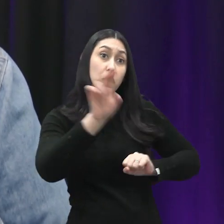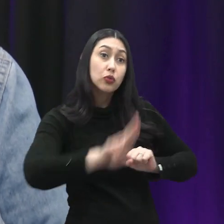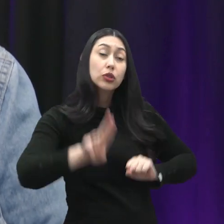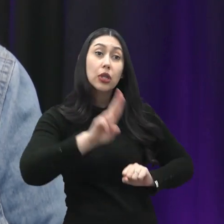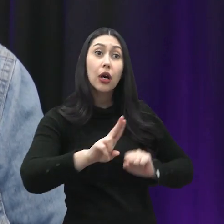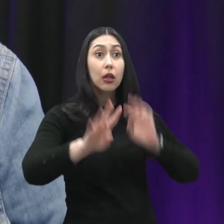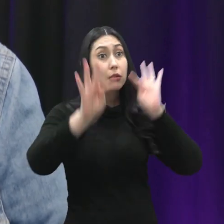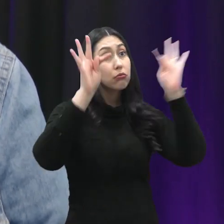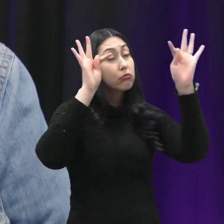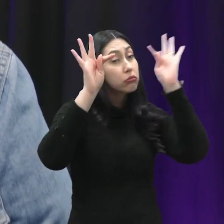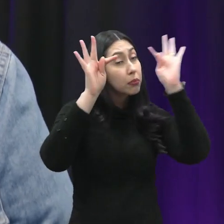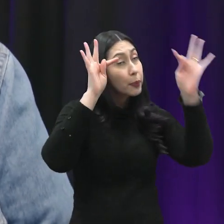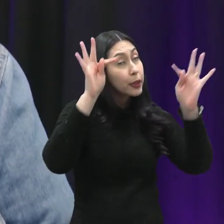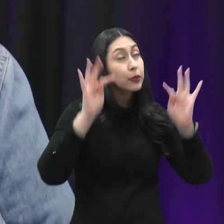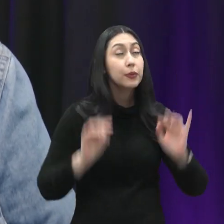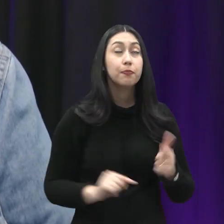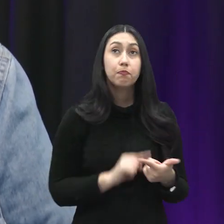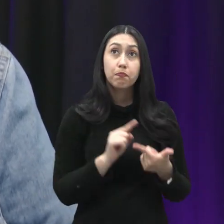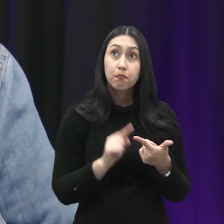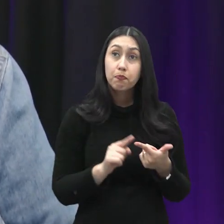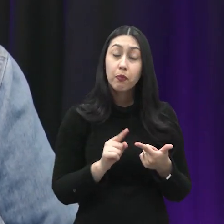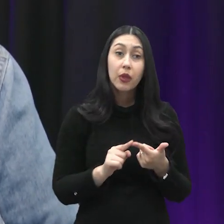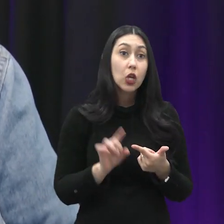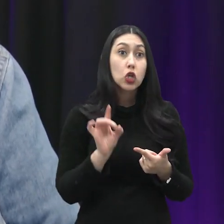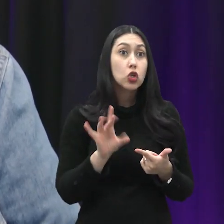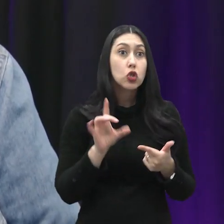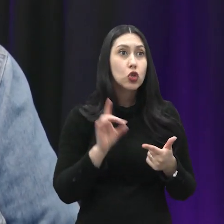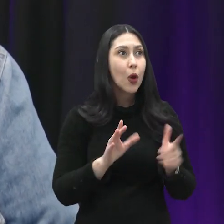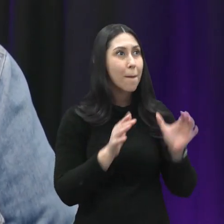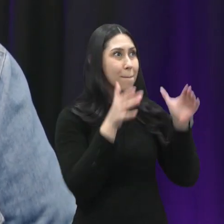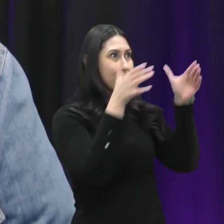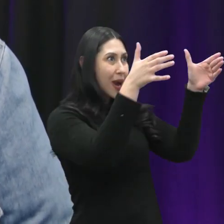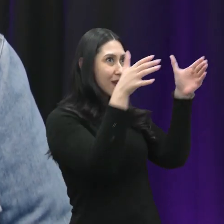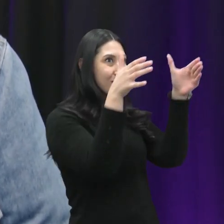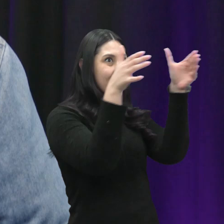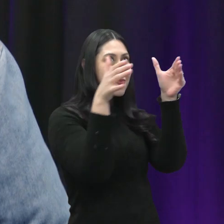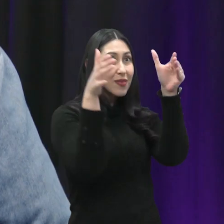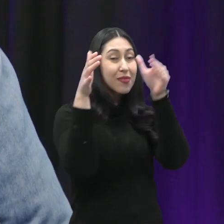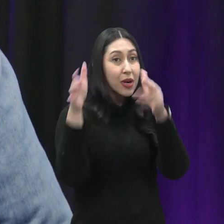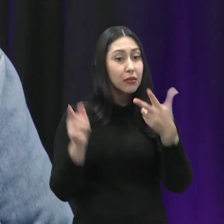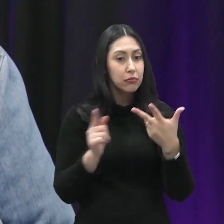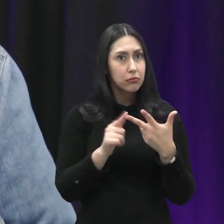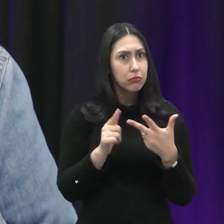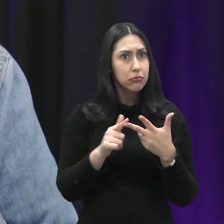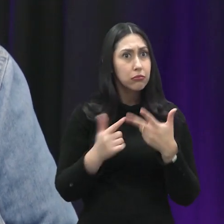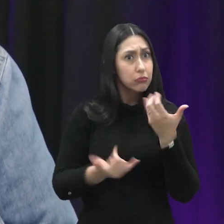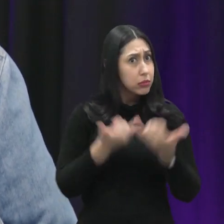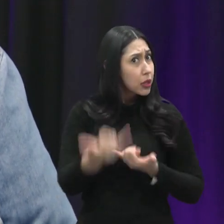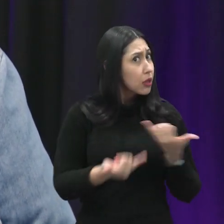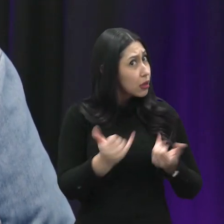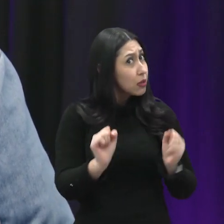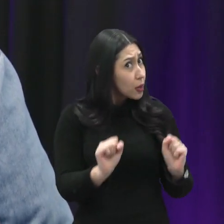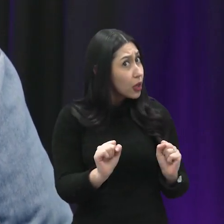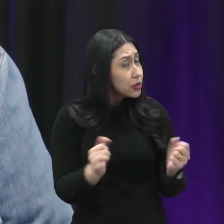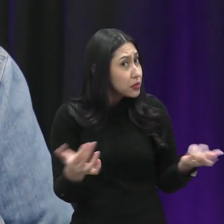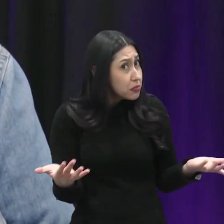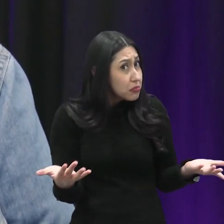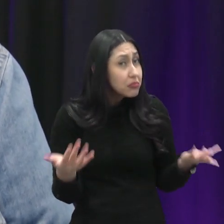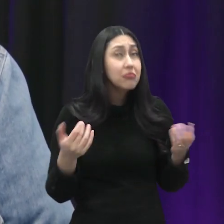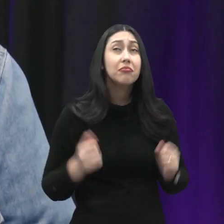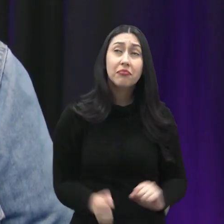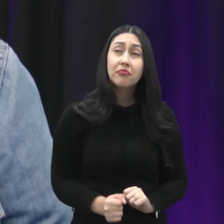terapêutico, né? Pode ser de colecionadores, mas também pode ser uma brincadeira, não é?